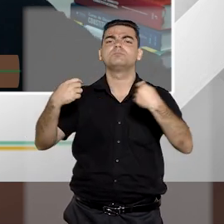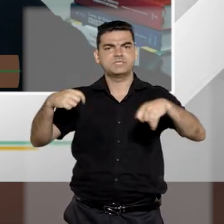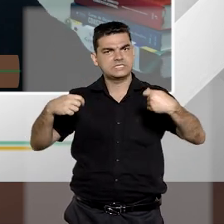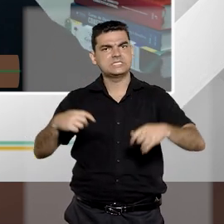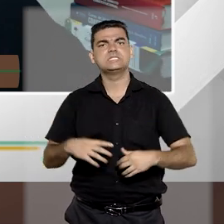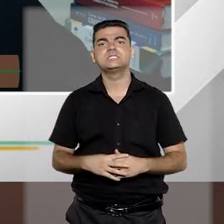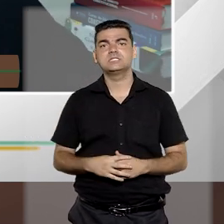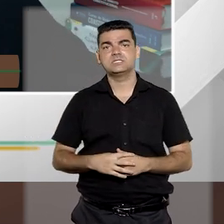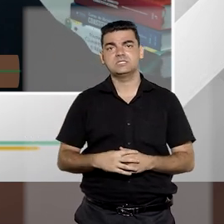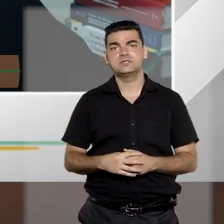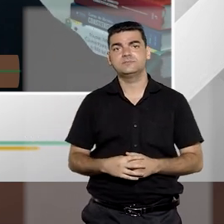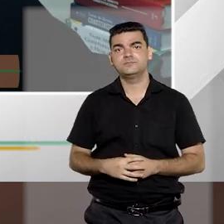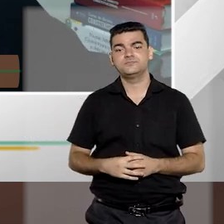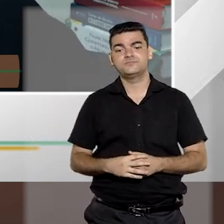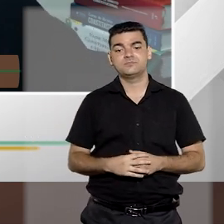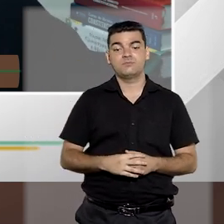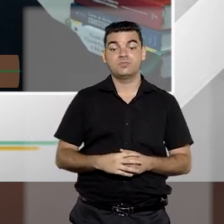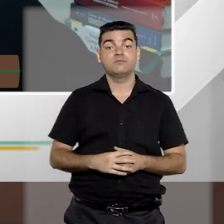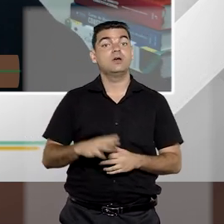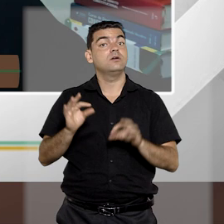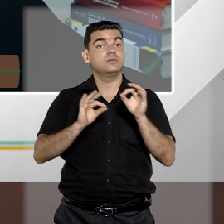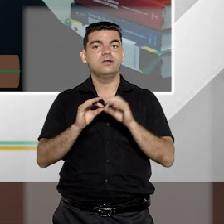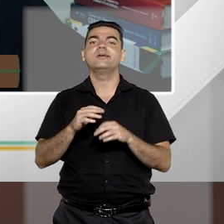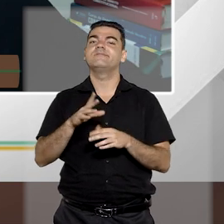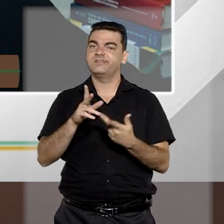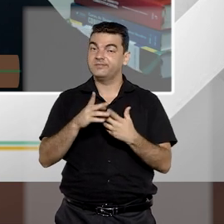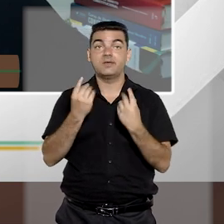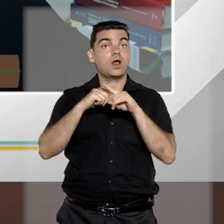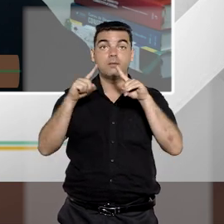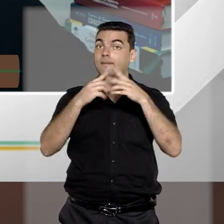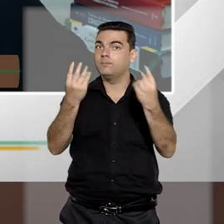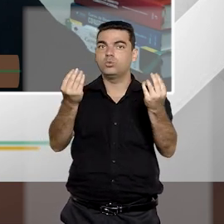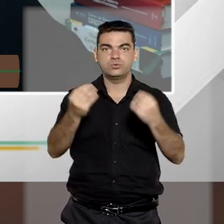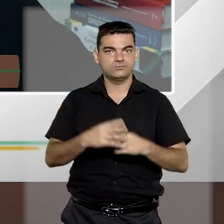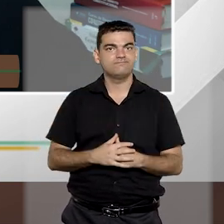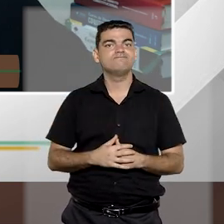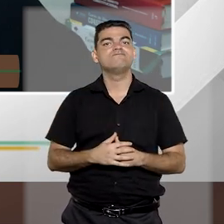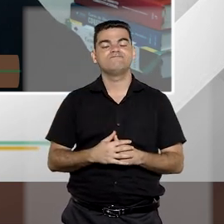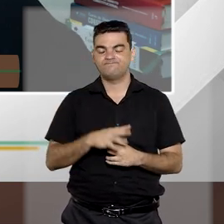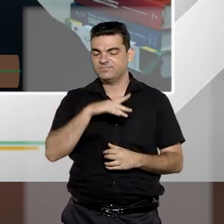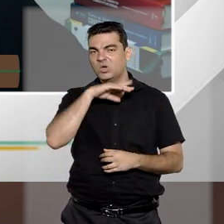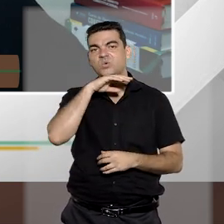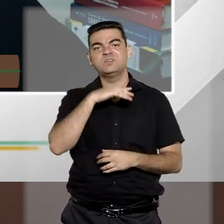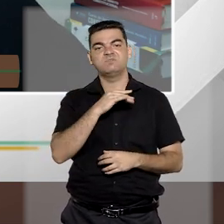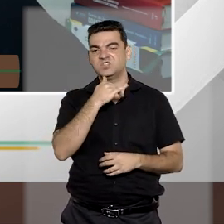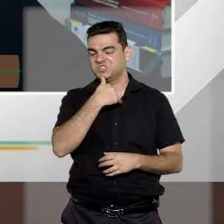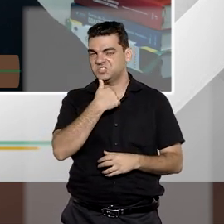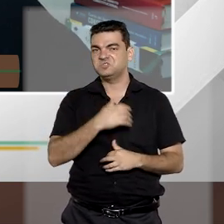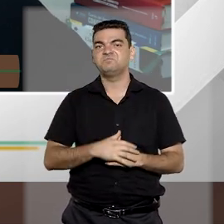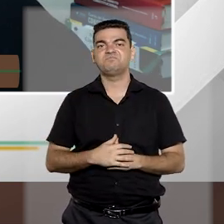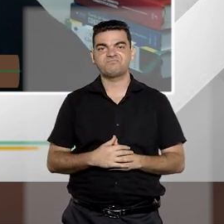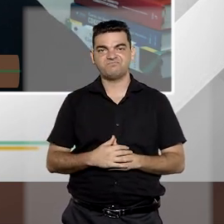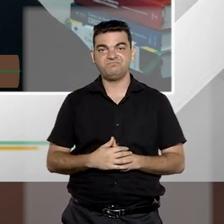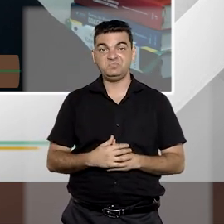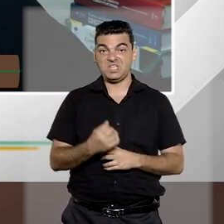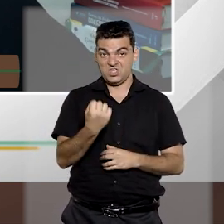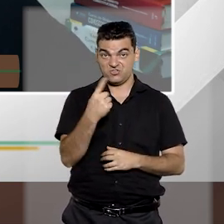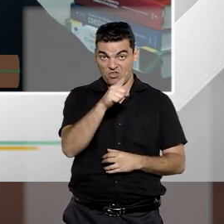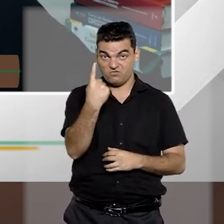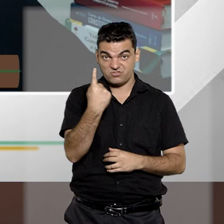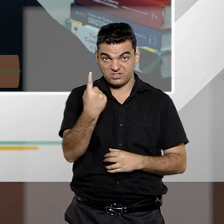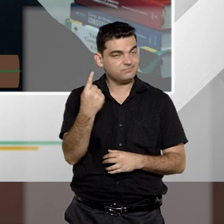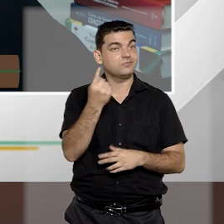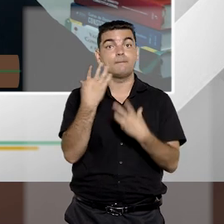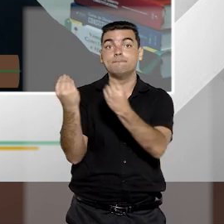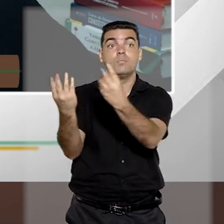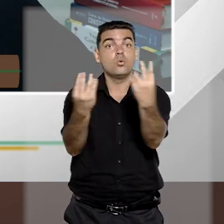junto ao órgão fiscalizatório, vai montando um dossiê daquela situação, que infelizmente nós sabemos que não são situações isoladas, podem se